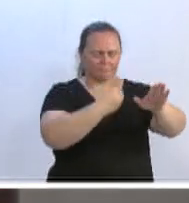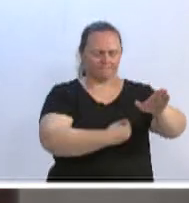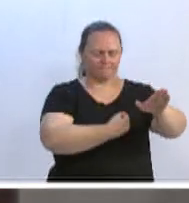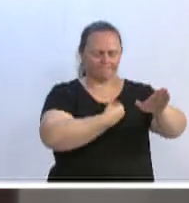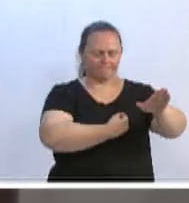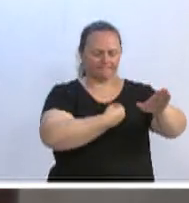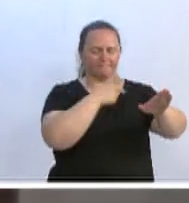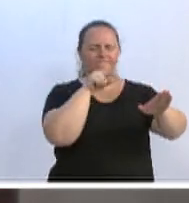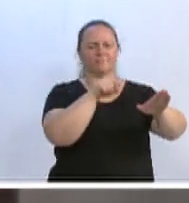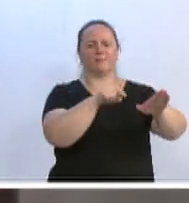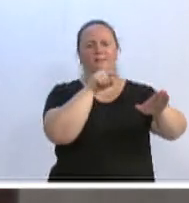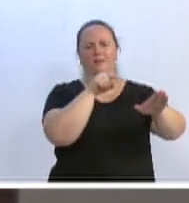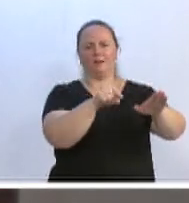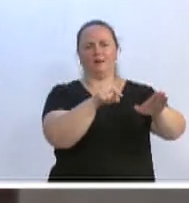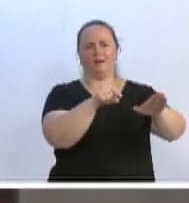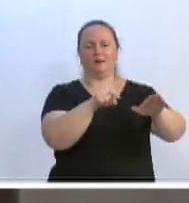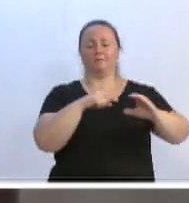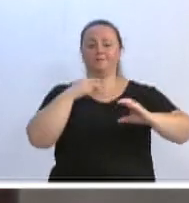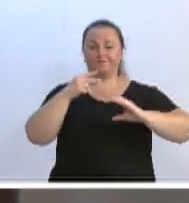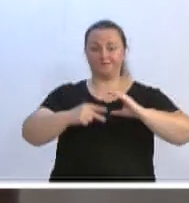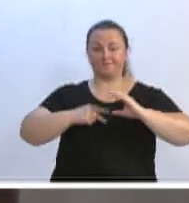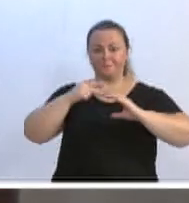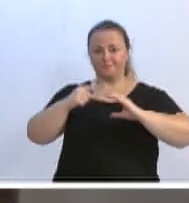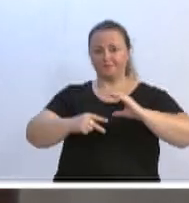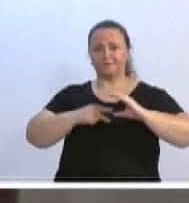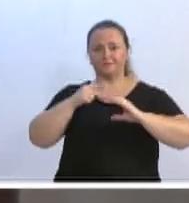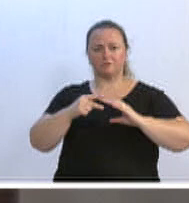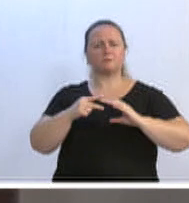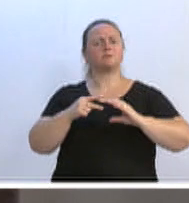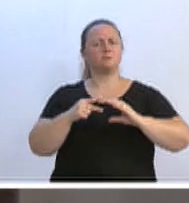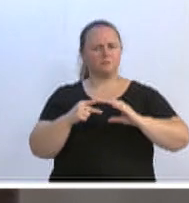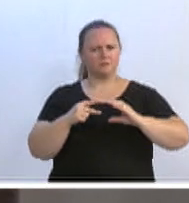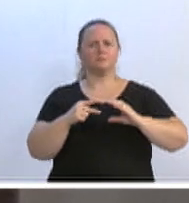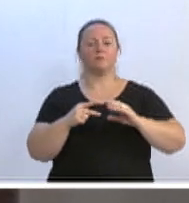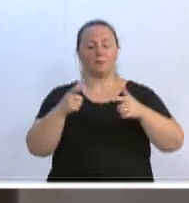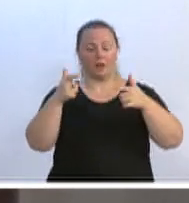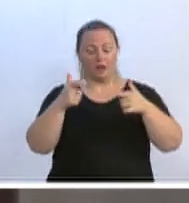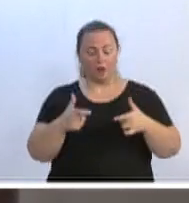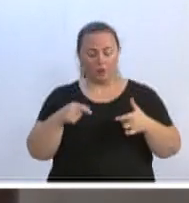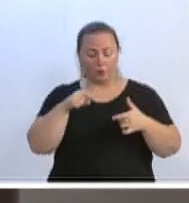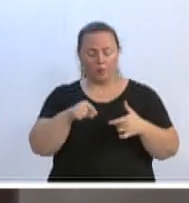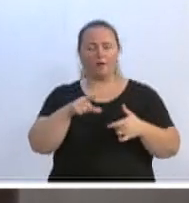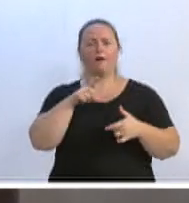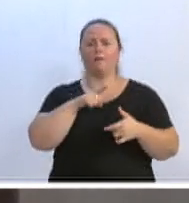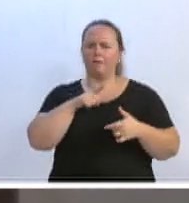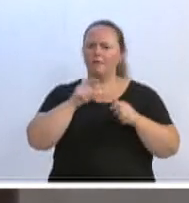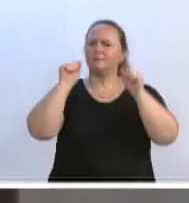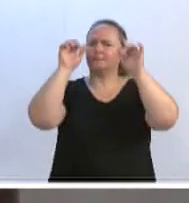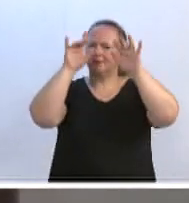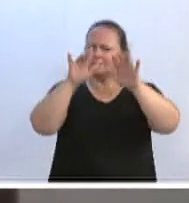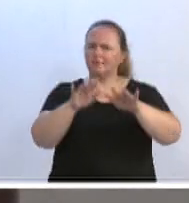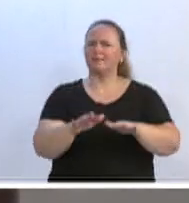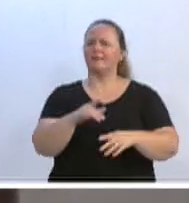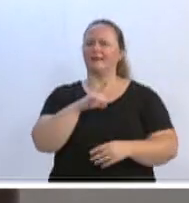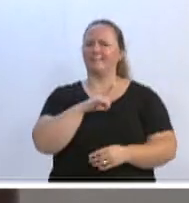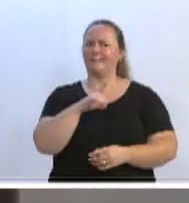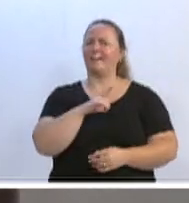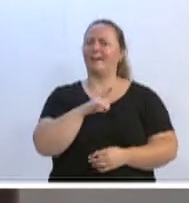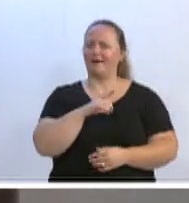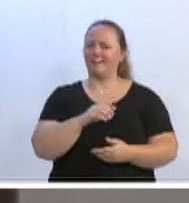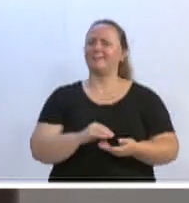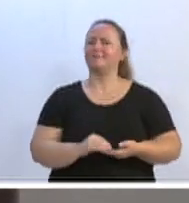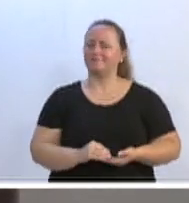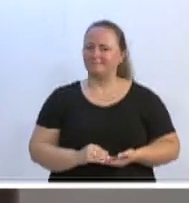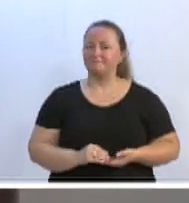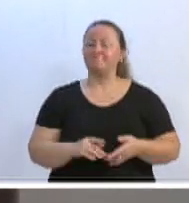Senhor, e que essa casa, ó Pai, aonde, Senhor, tu tens abençoado, aonde, Senhor, tu